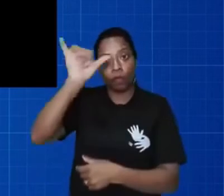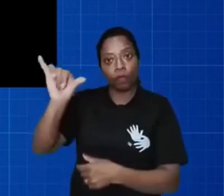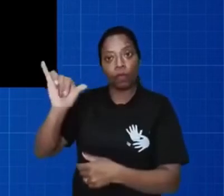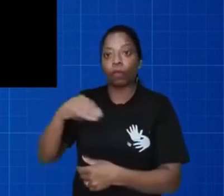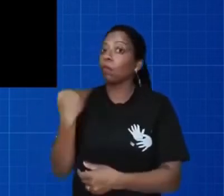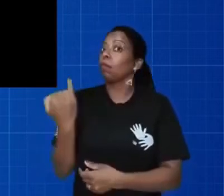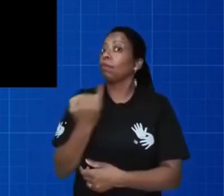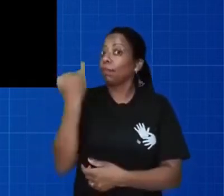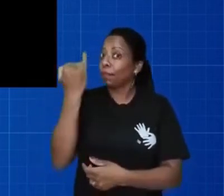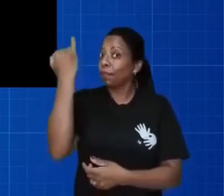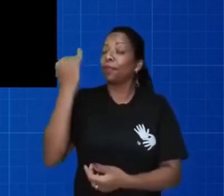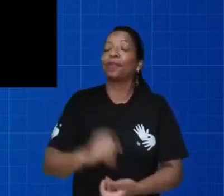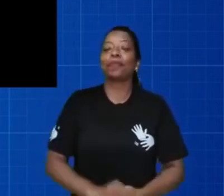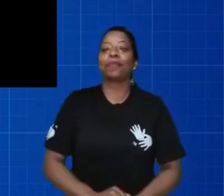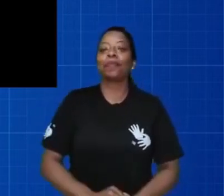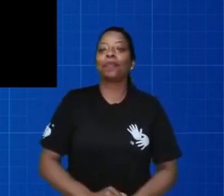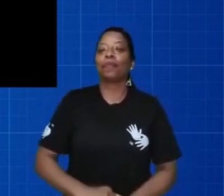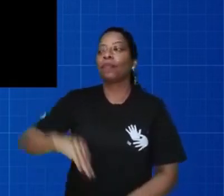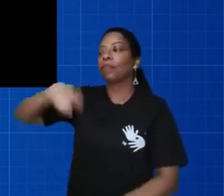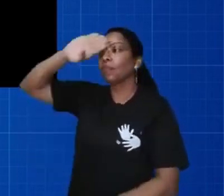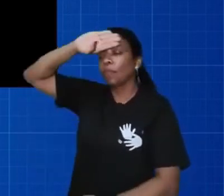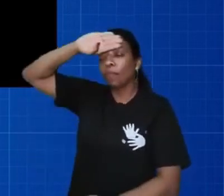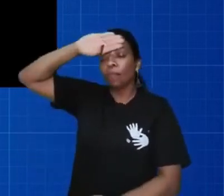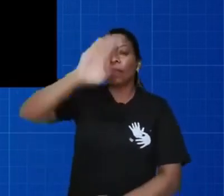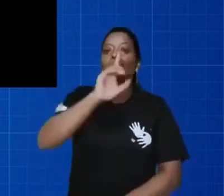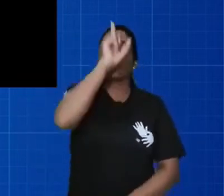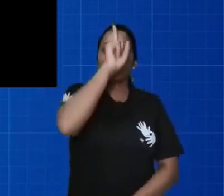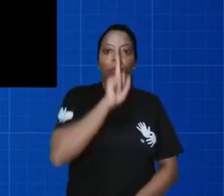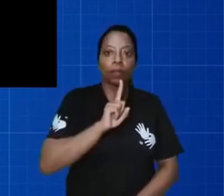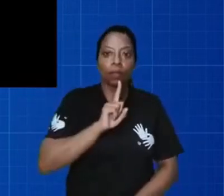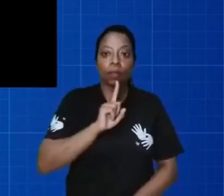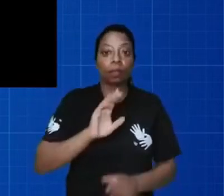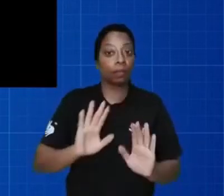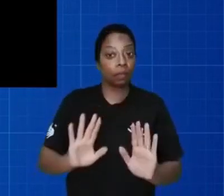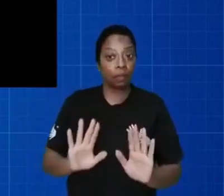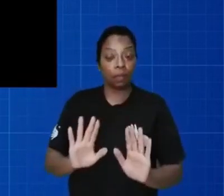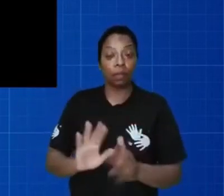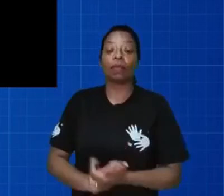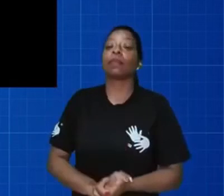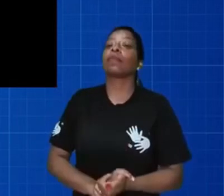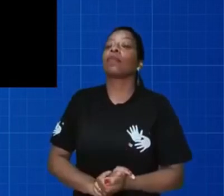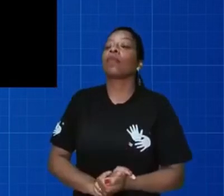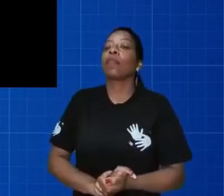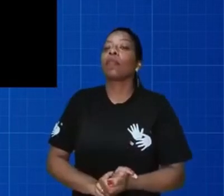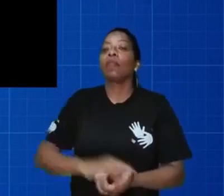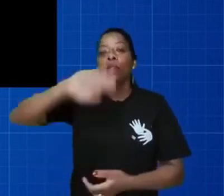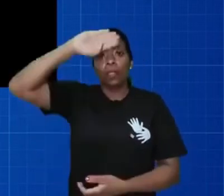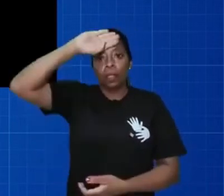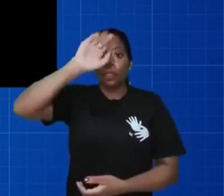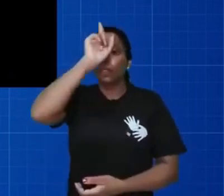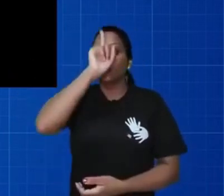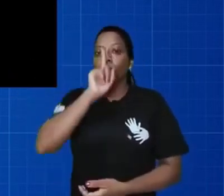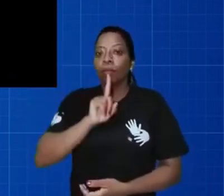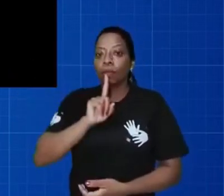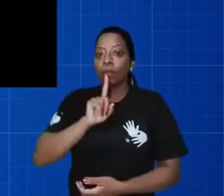só de nós. A febre amarela é causada por um vetor, por um mosquito infectado, né? Então,